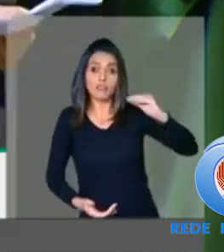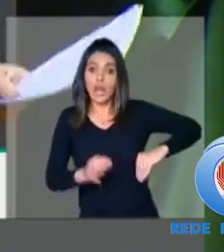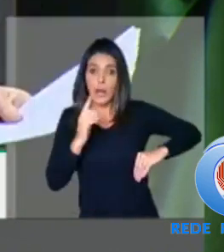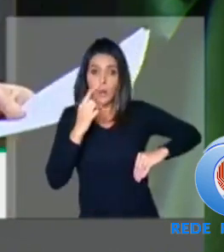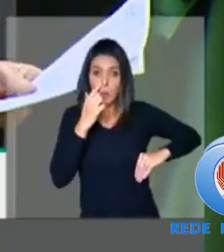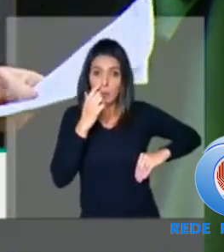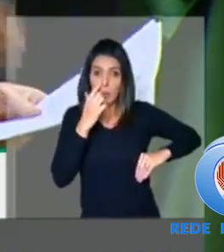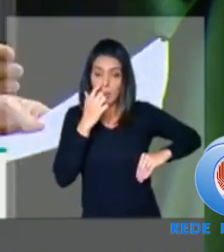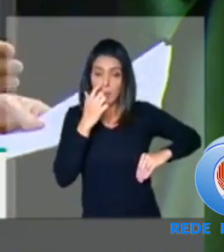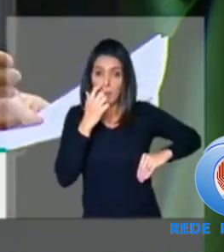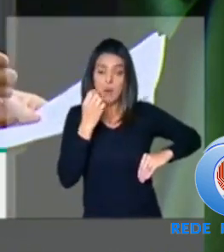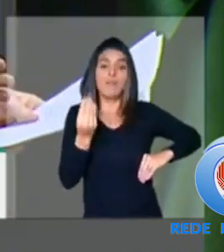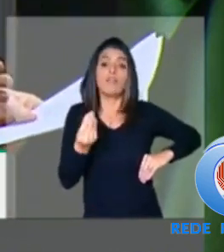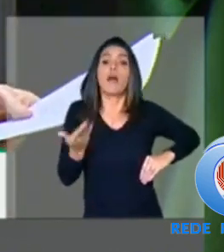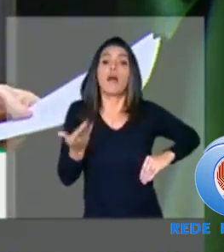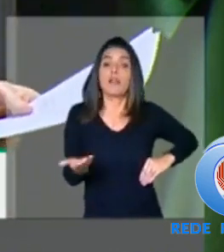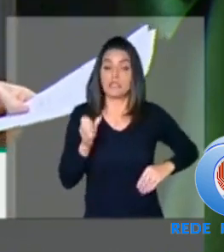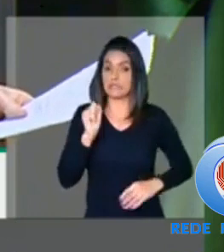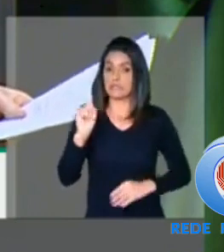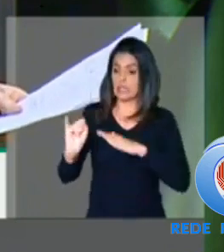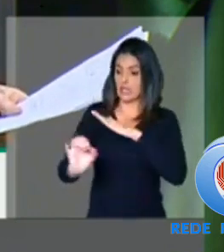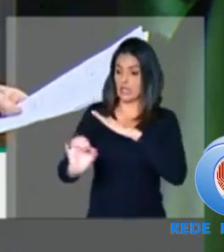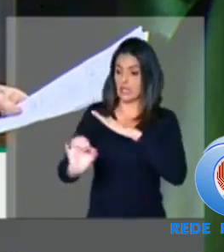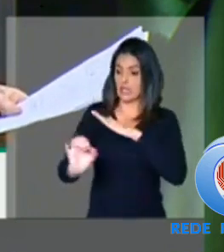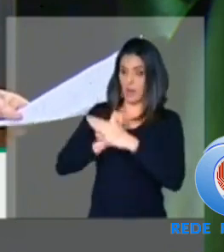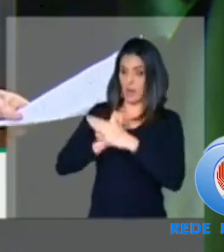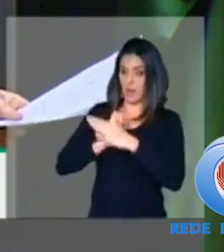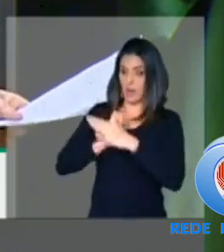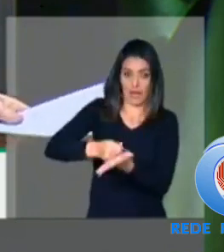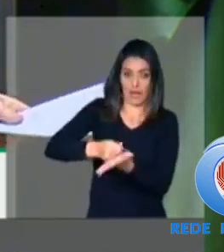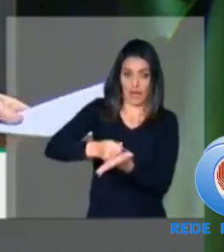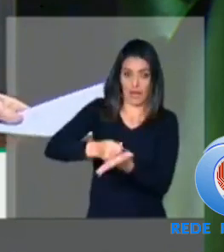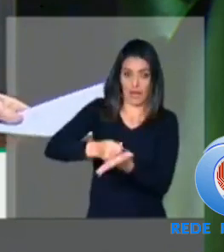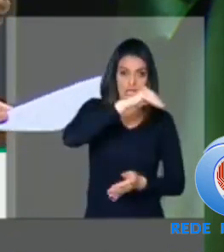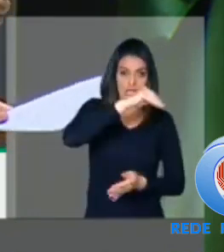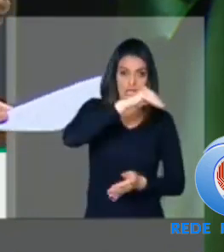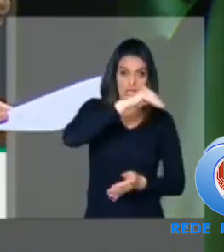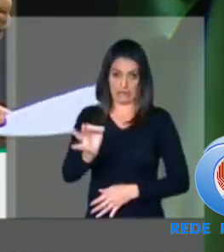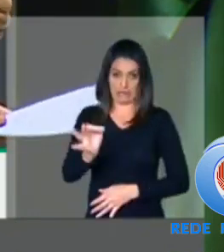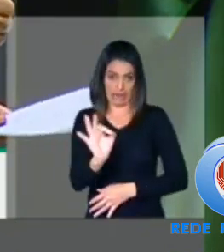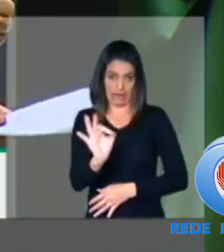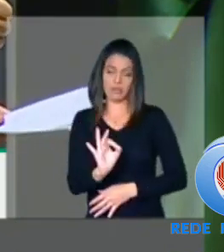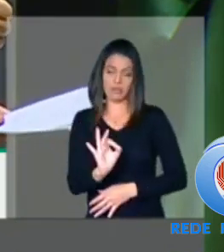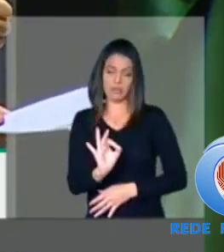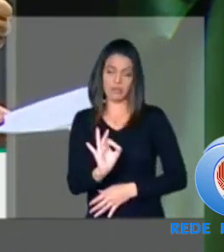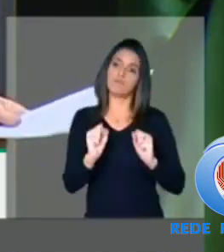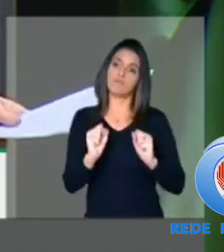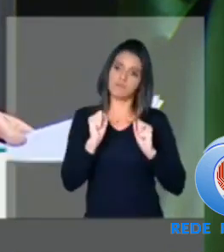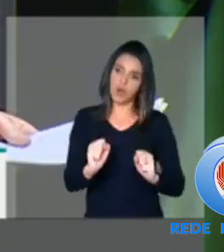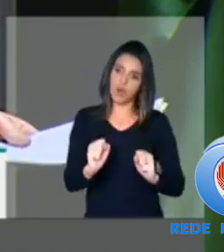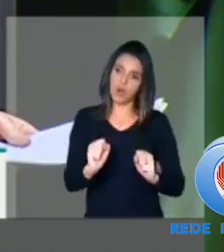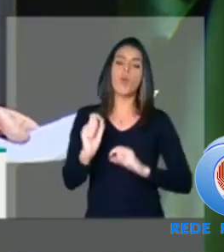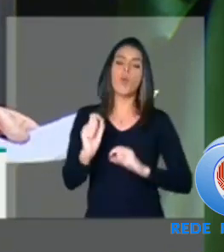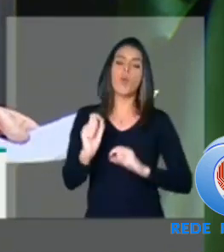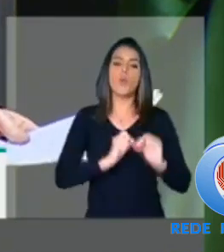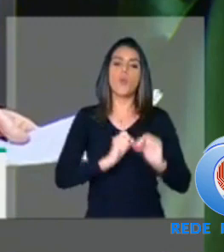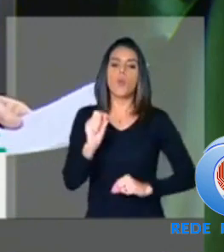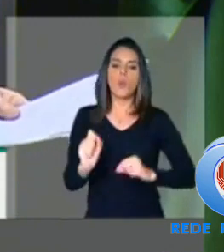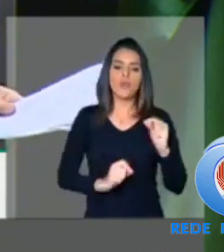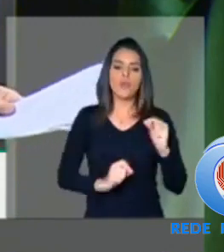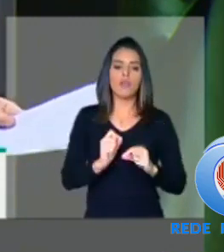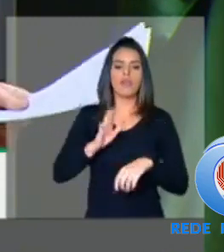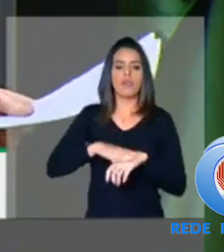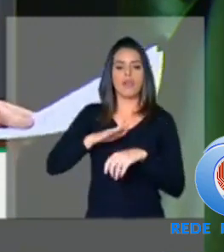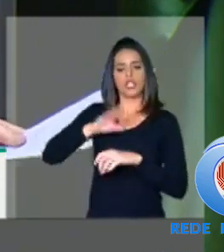empresa não paga este salário, ele pode sim buscar os bens da empresa através do